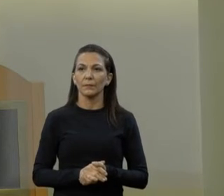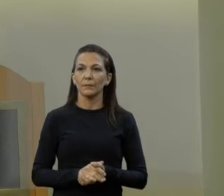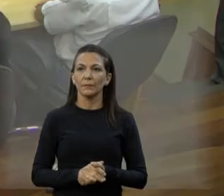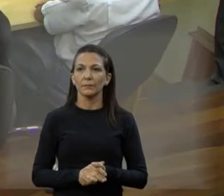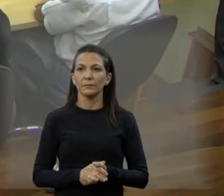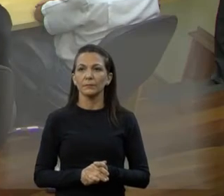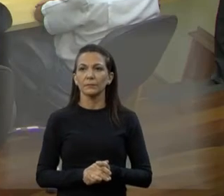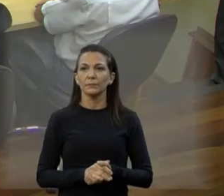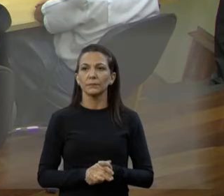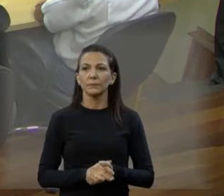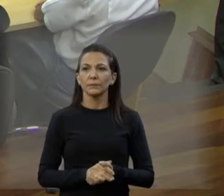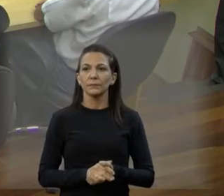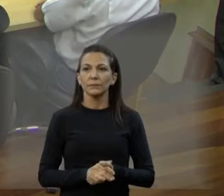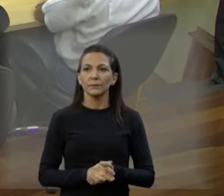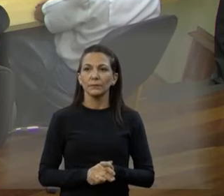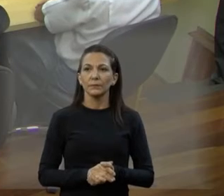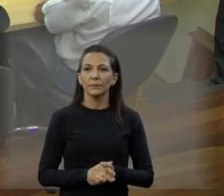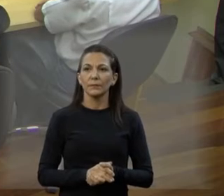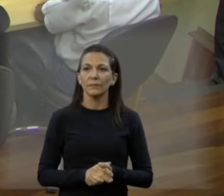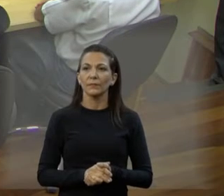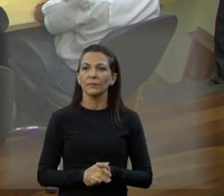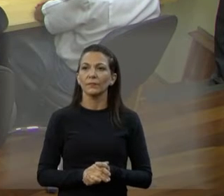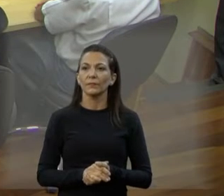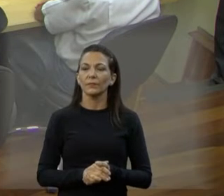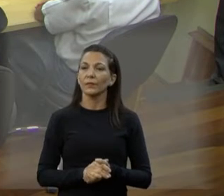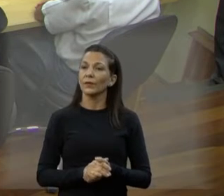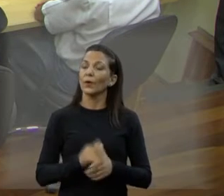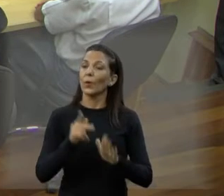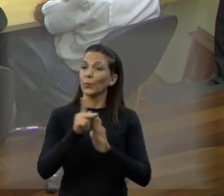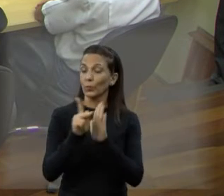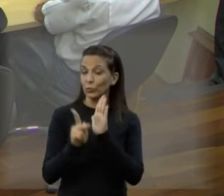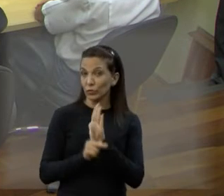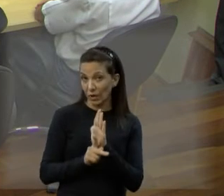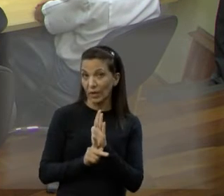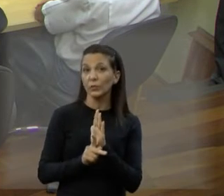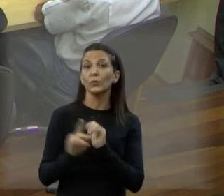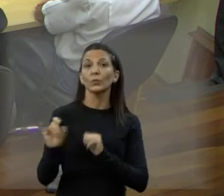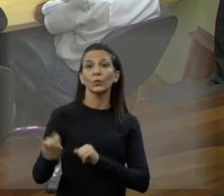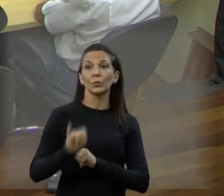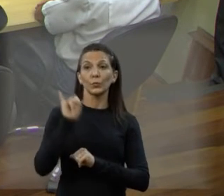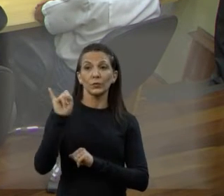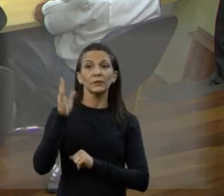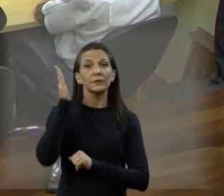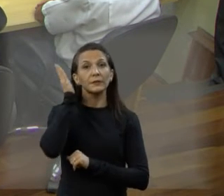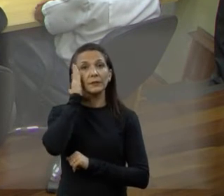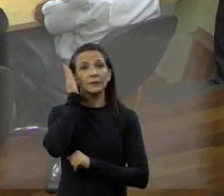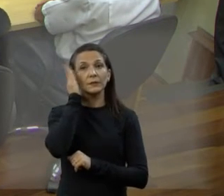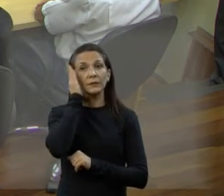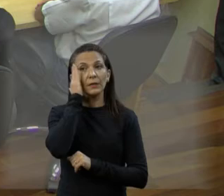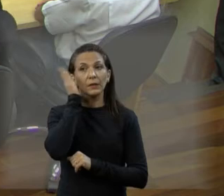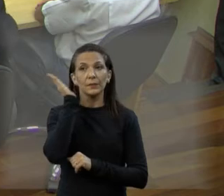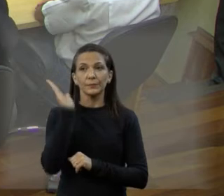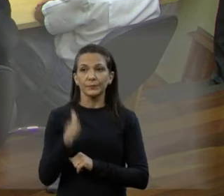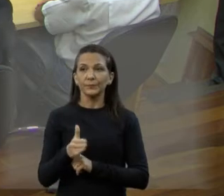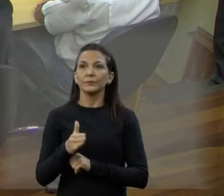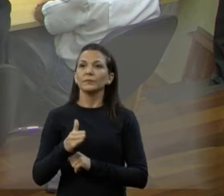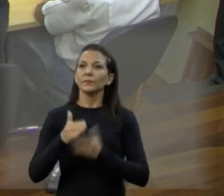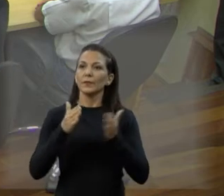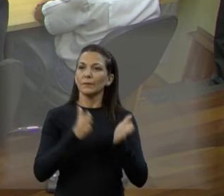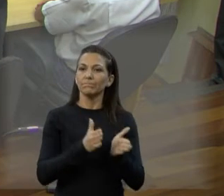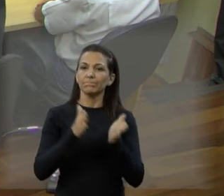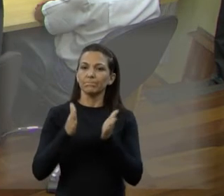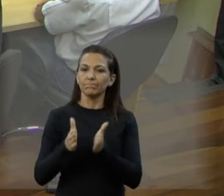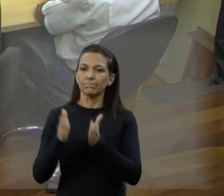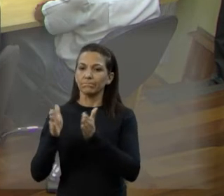alô alô Olha é muito válida um projeto grande gente sabe aí que nós já passamos por várias etapas